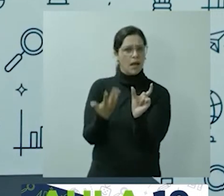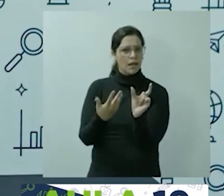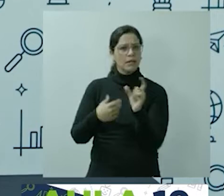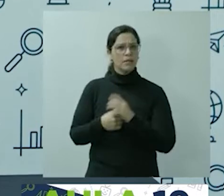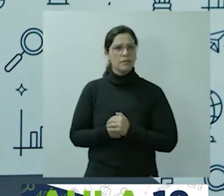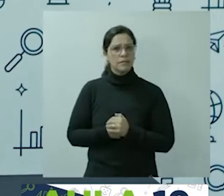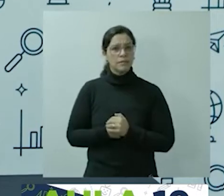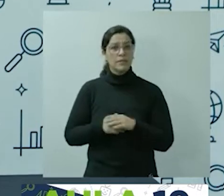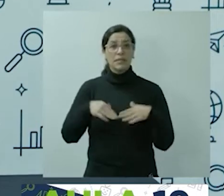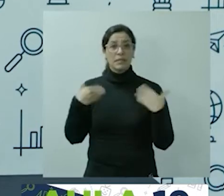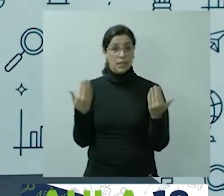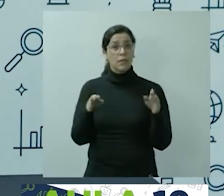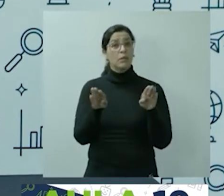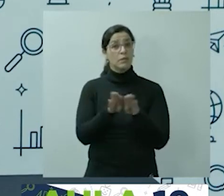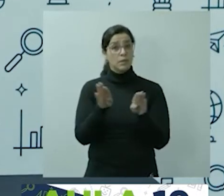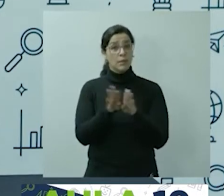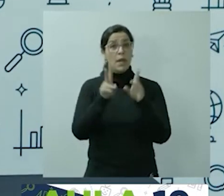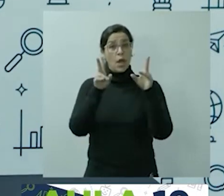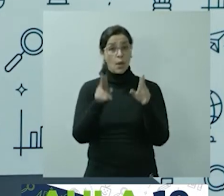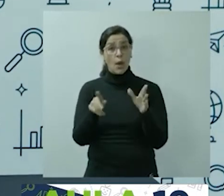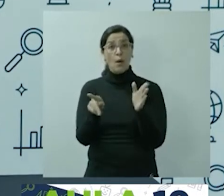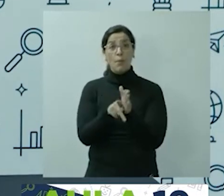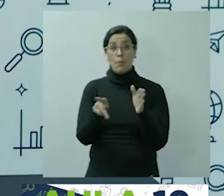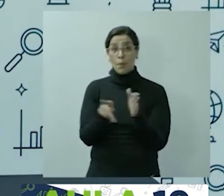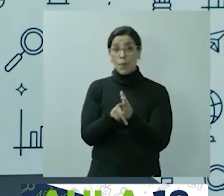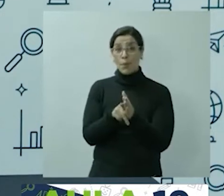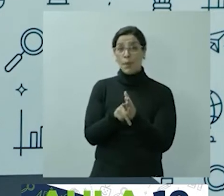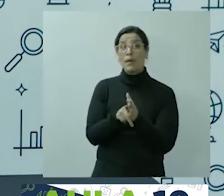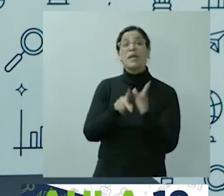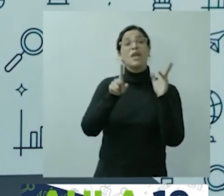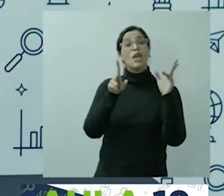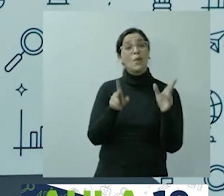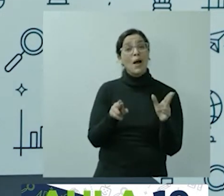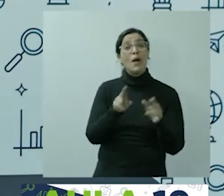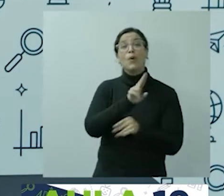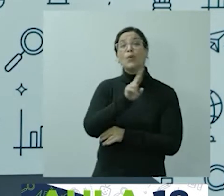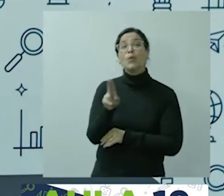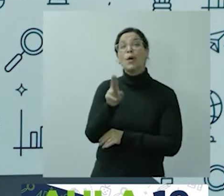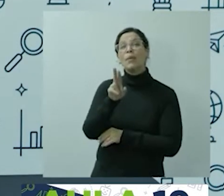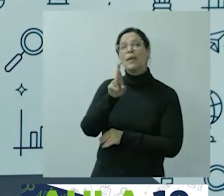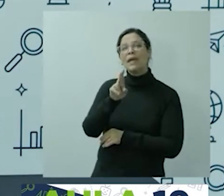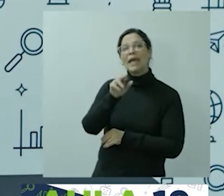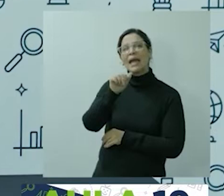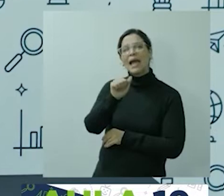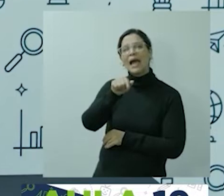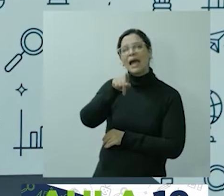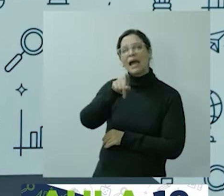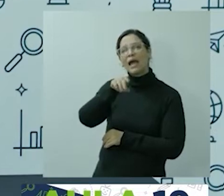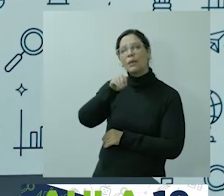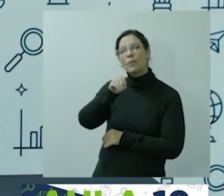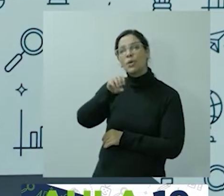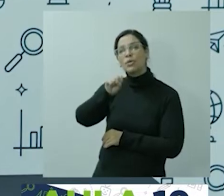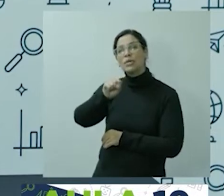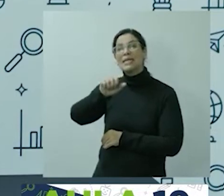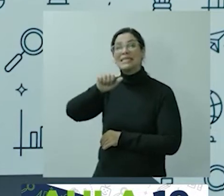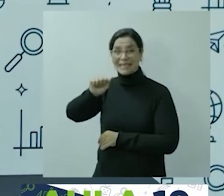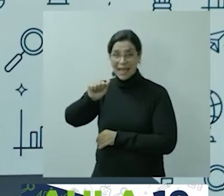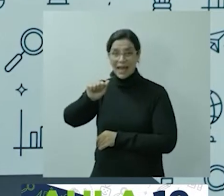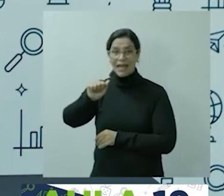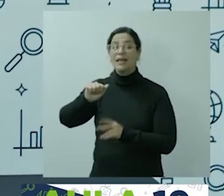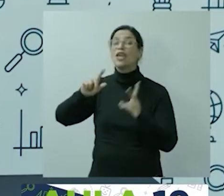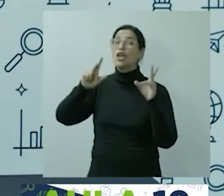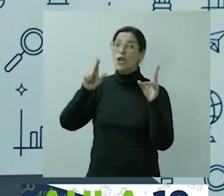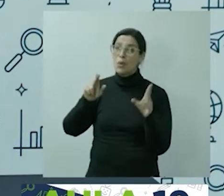za. Exatamente igual a raposa. Vejam que ela tem o mesmo som.